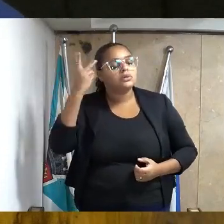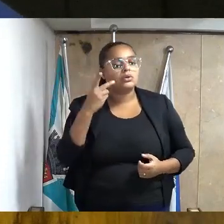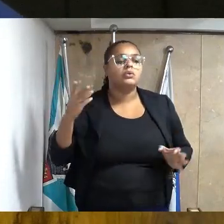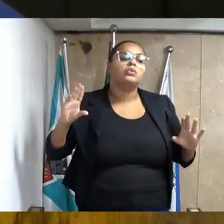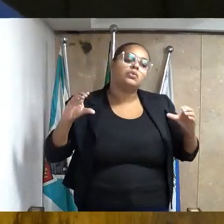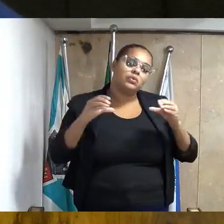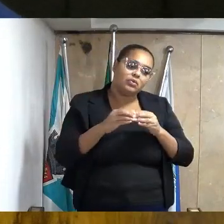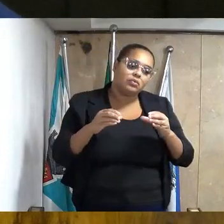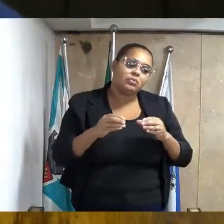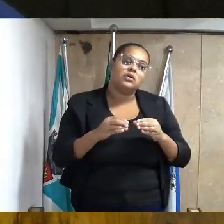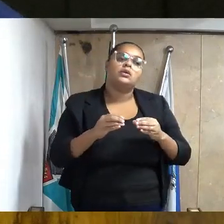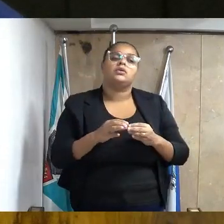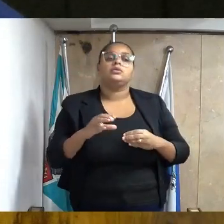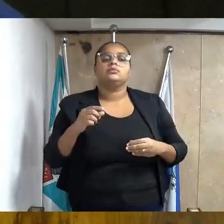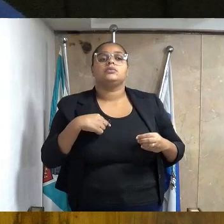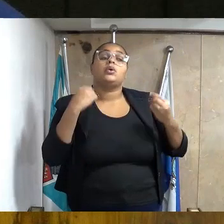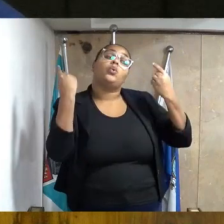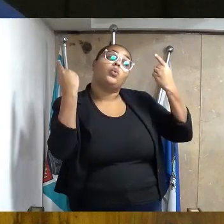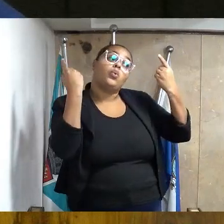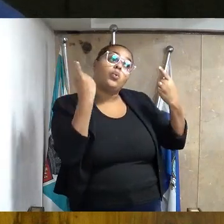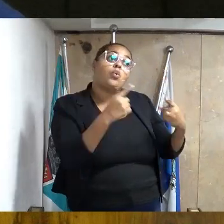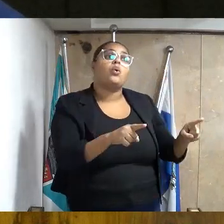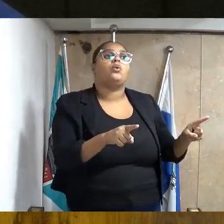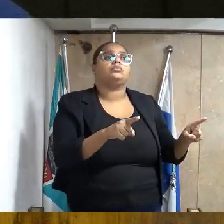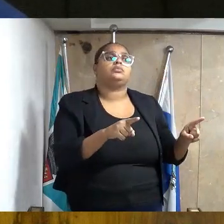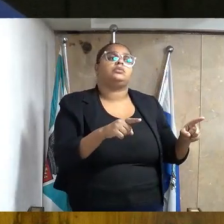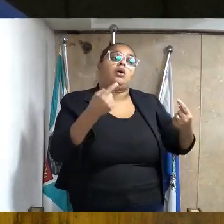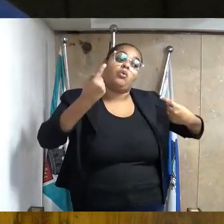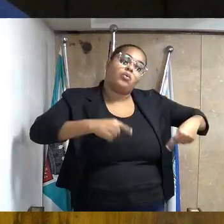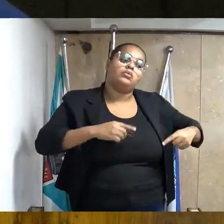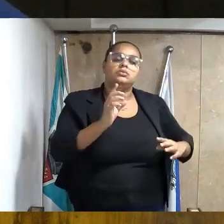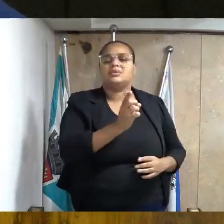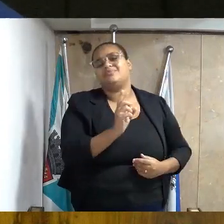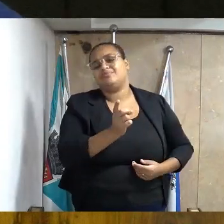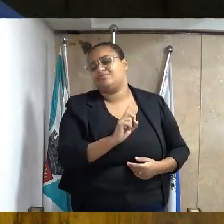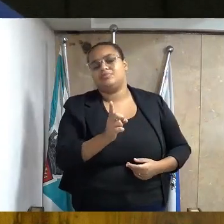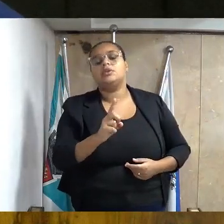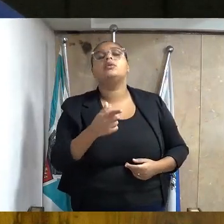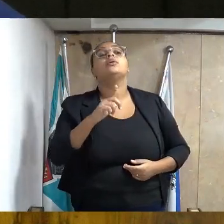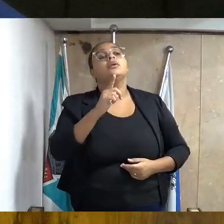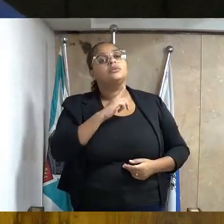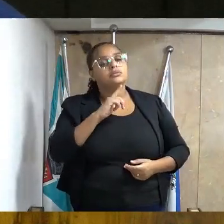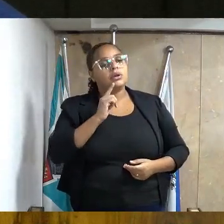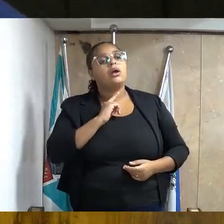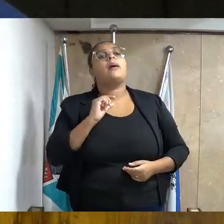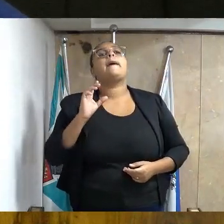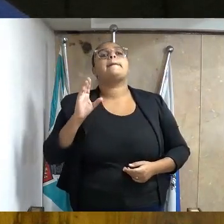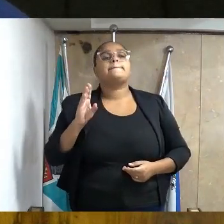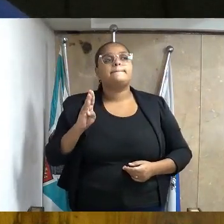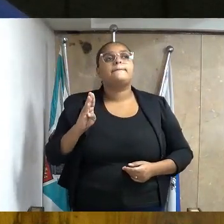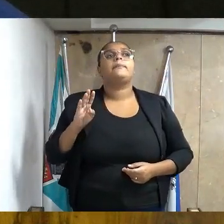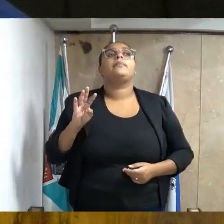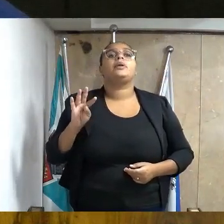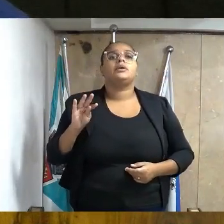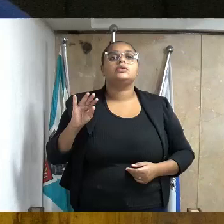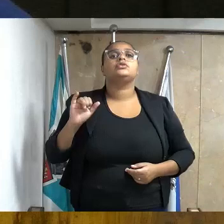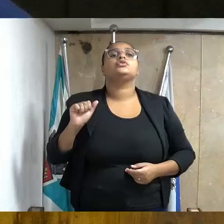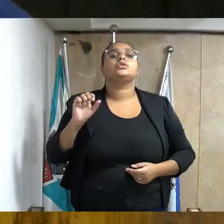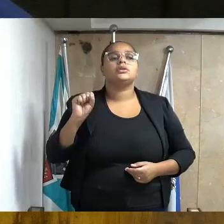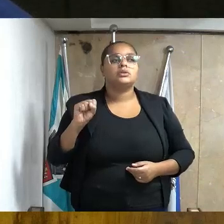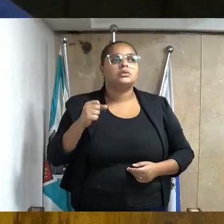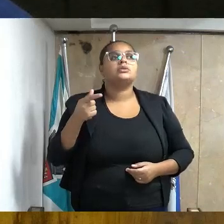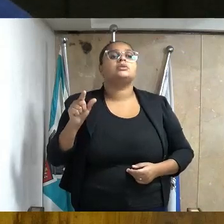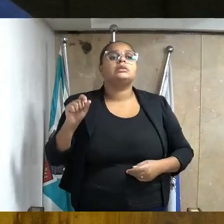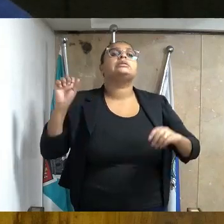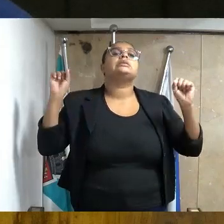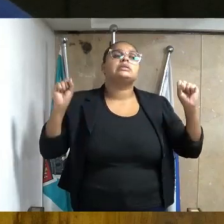transporte, somos contra a blitz nessa cidade. Tem que haver a blitz, sim. Porque